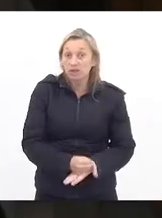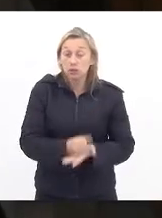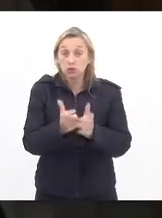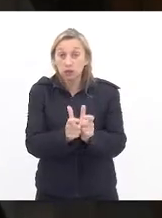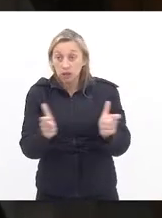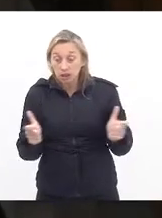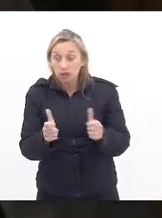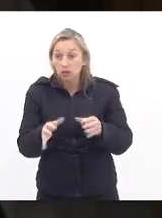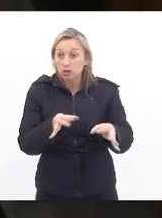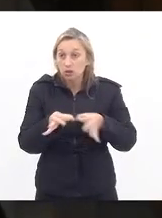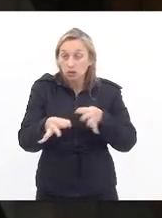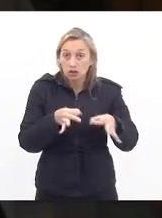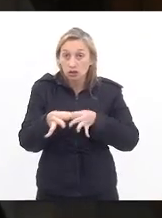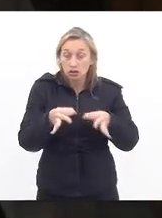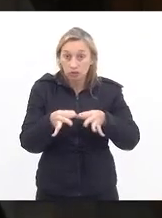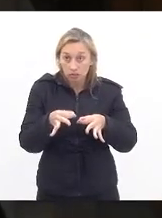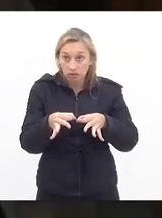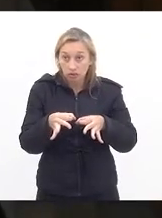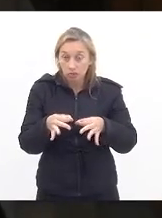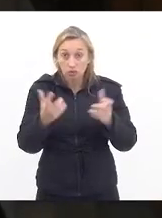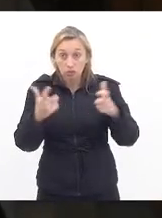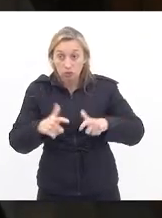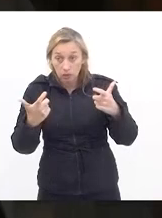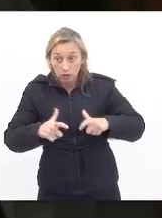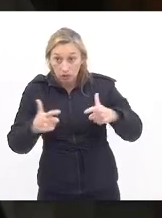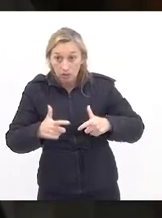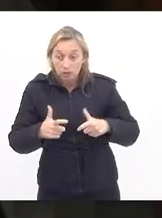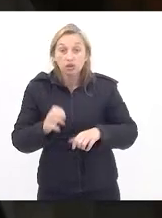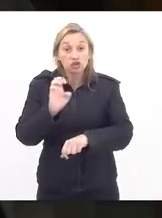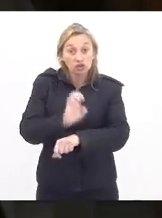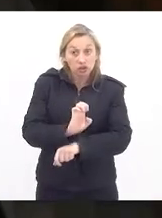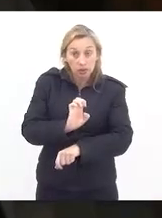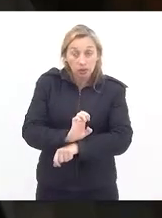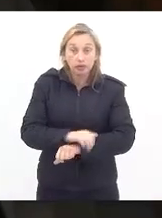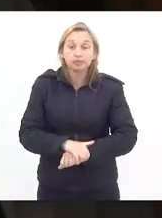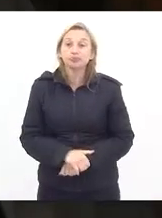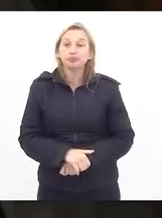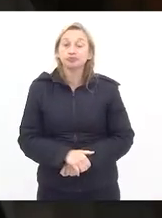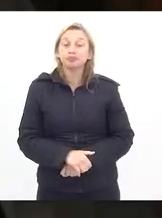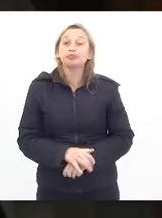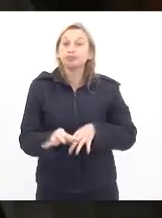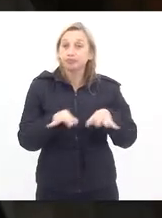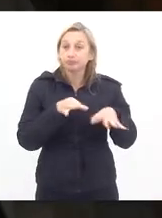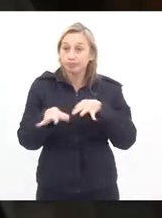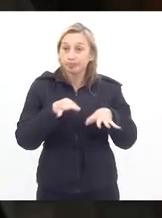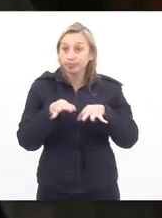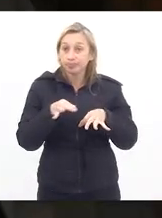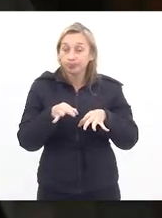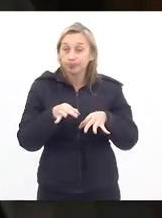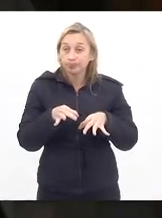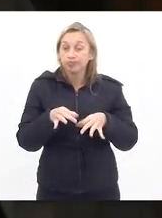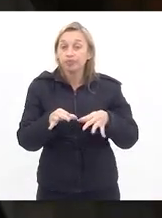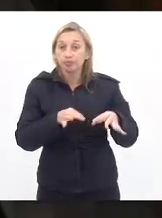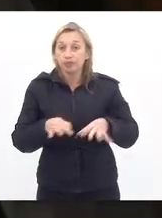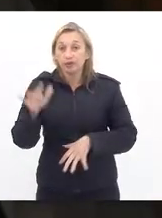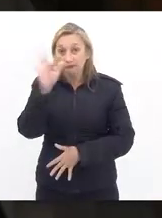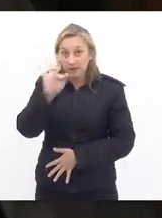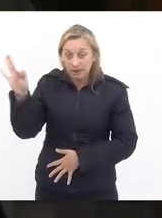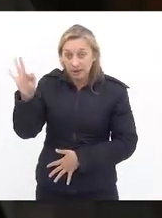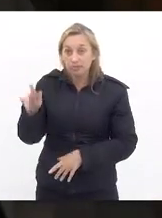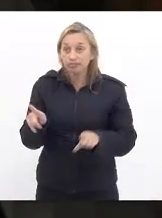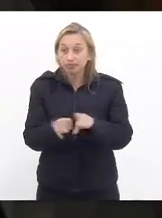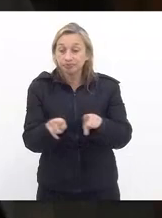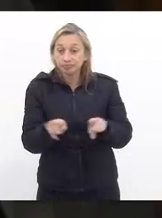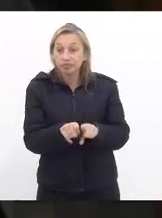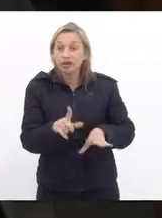e se organizam no plano local se organiza no plano estadual se organizam no plano Federal a terra